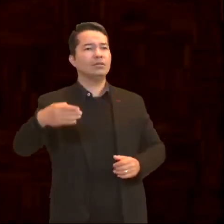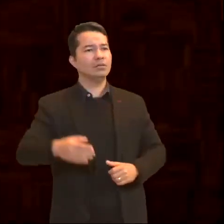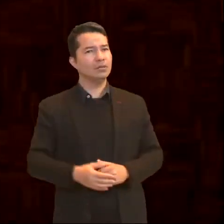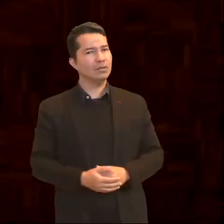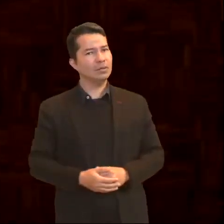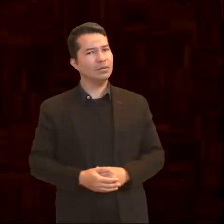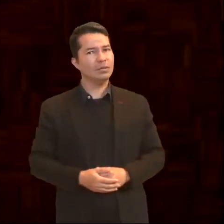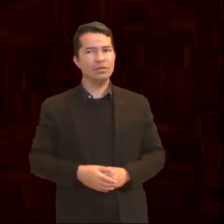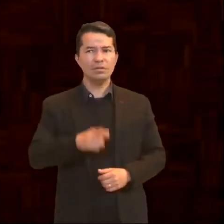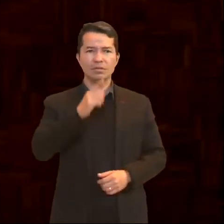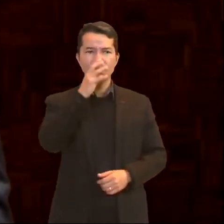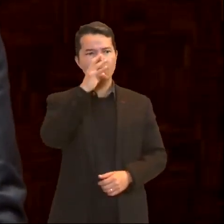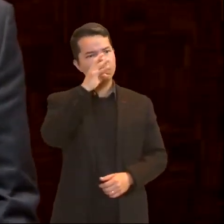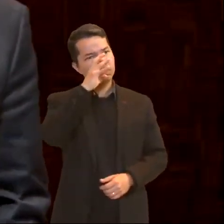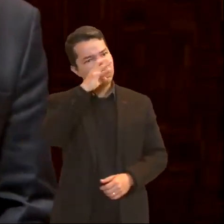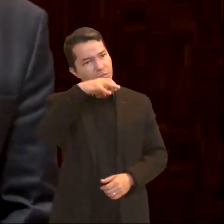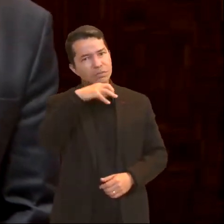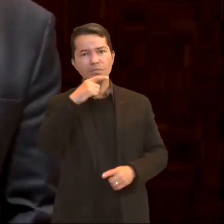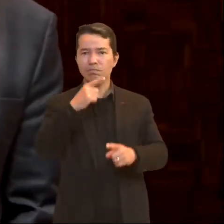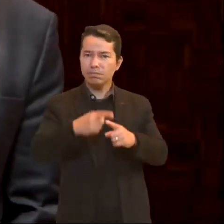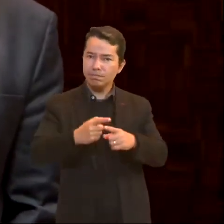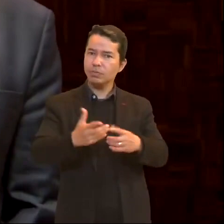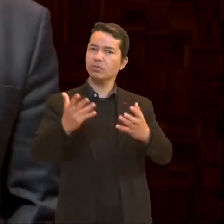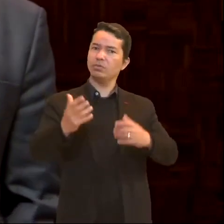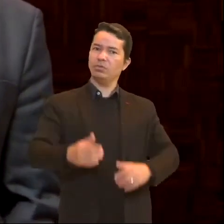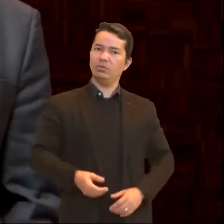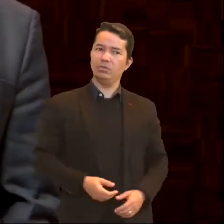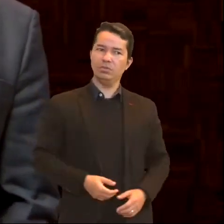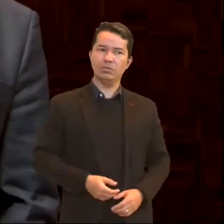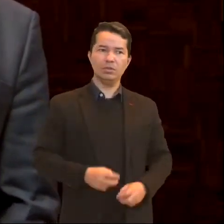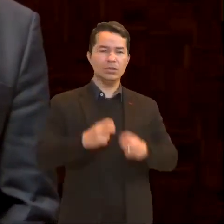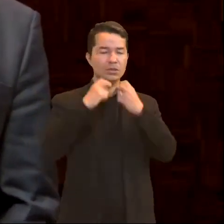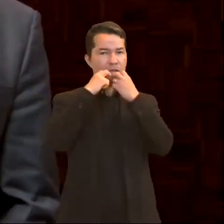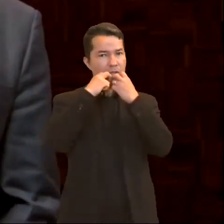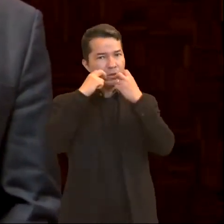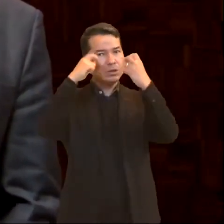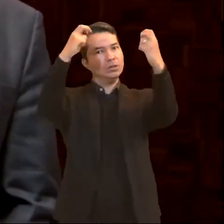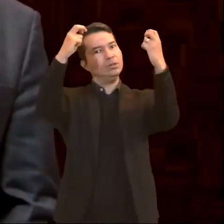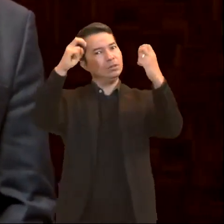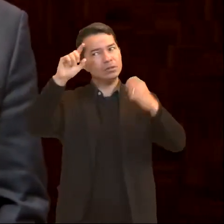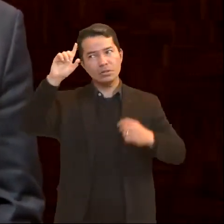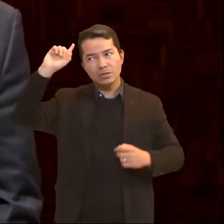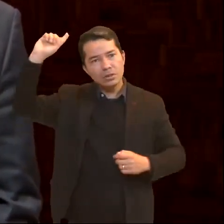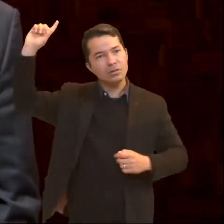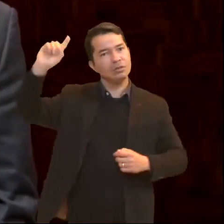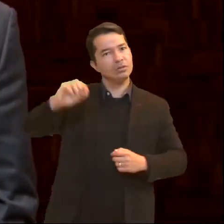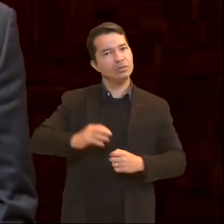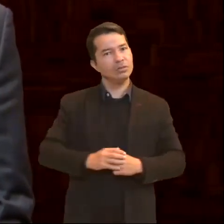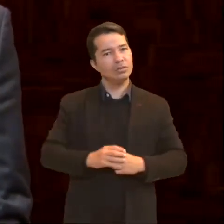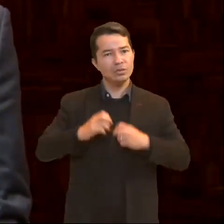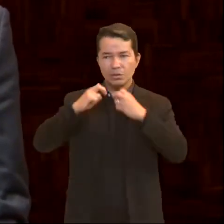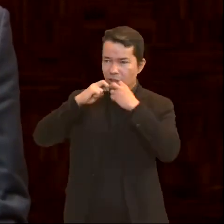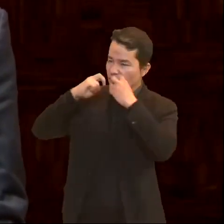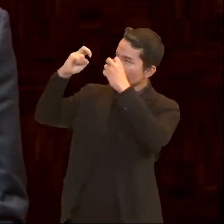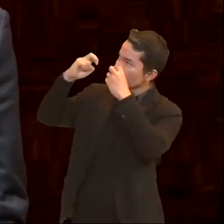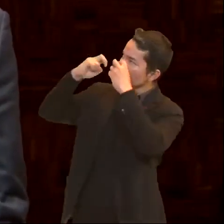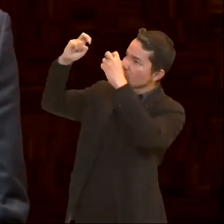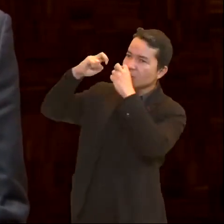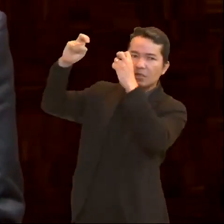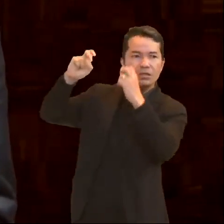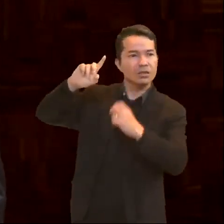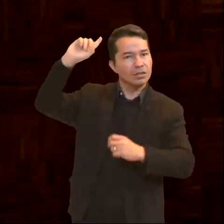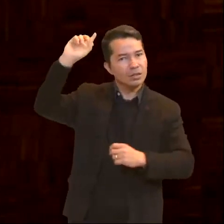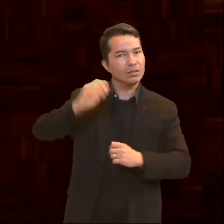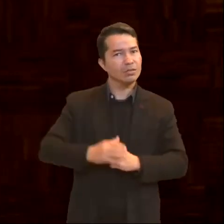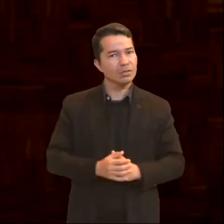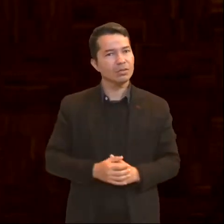larga a mão de ser cabeça dura e grita por misericórdia e graça, mas não